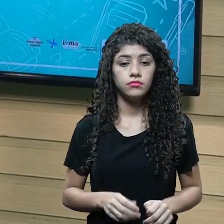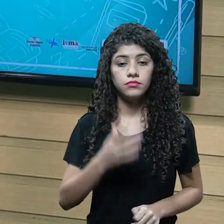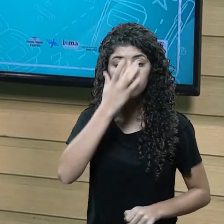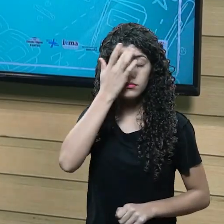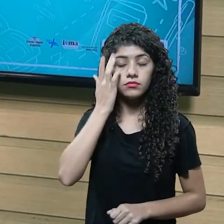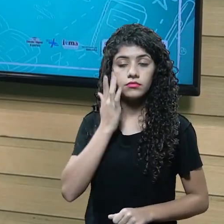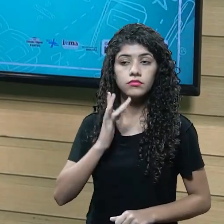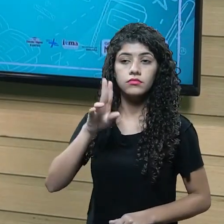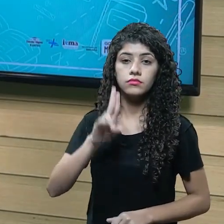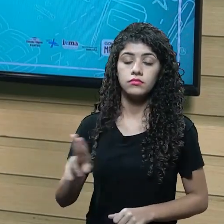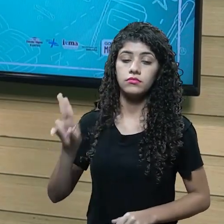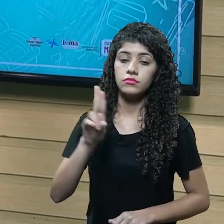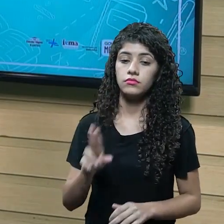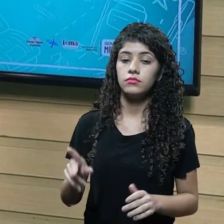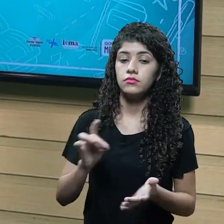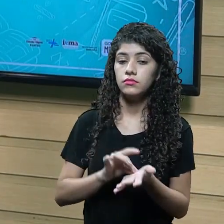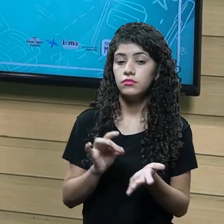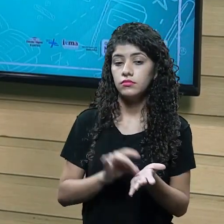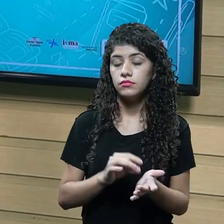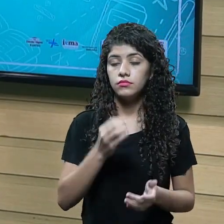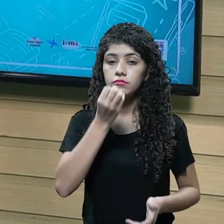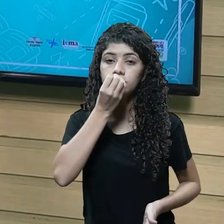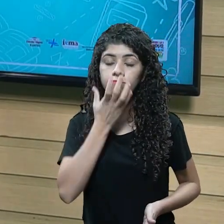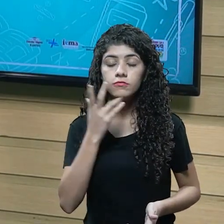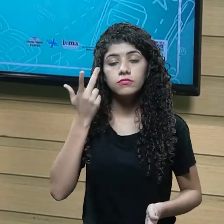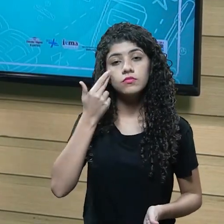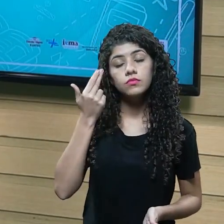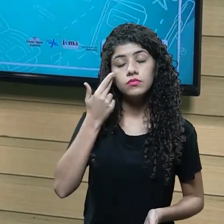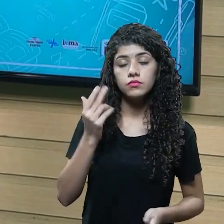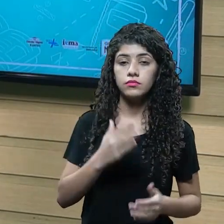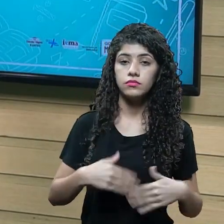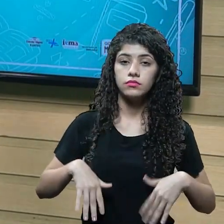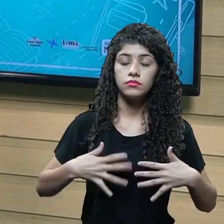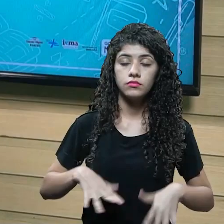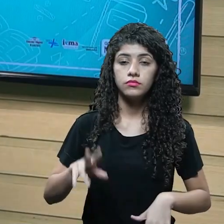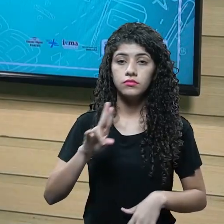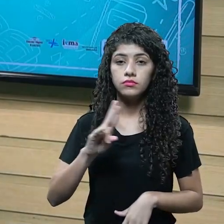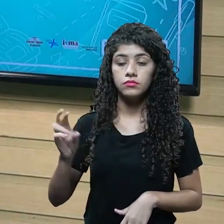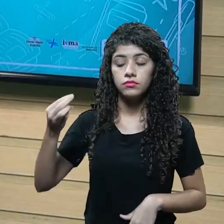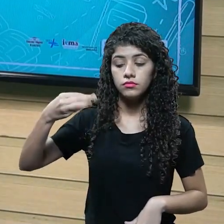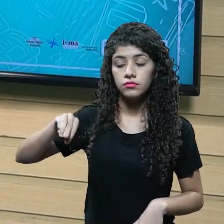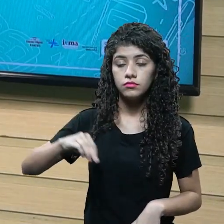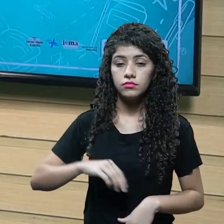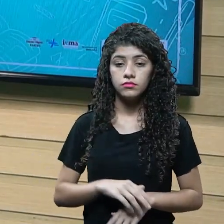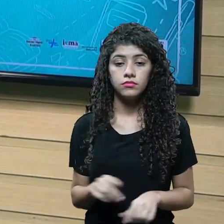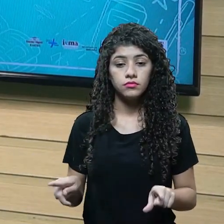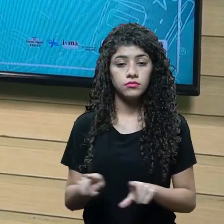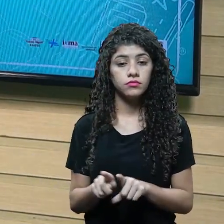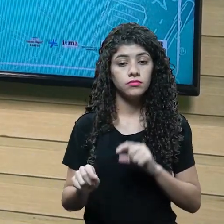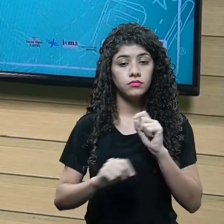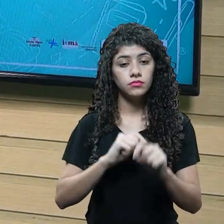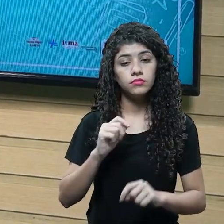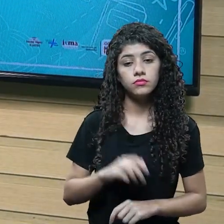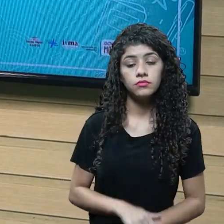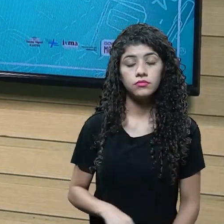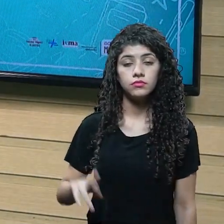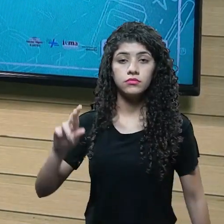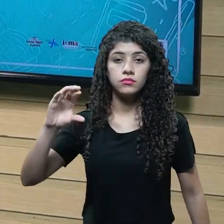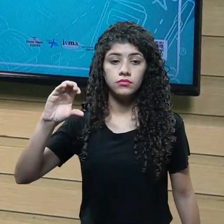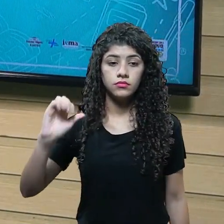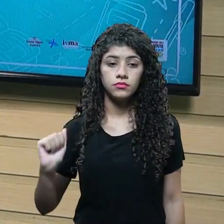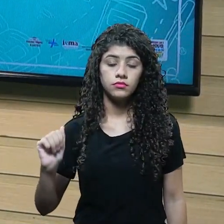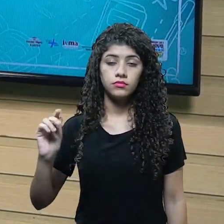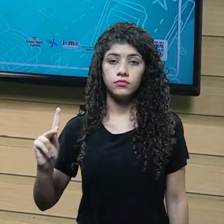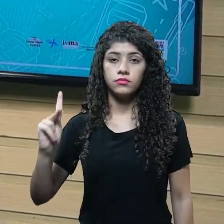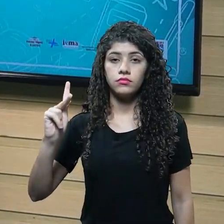meio muito comum e muito utilizado hoje no meio do e-commerce, tá? É o dropship. E o segundo é o hack jobber, também,